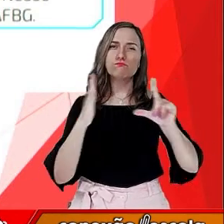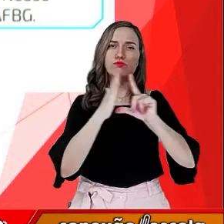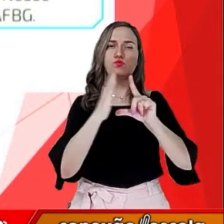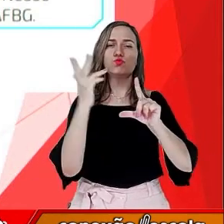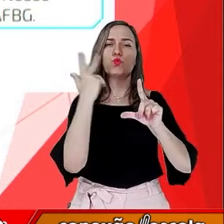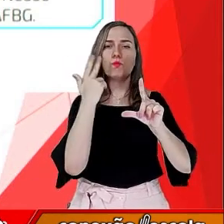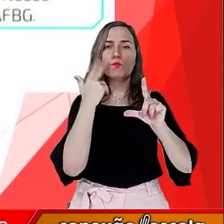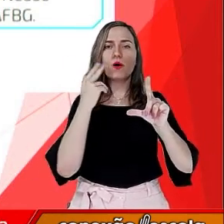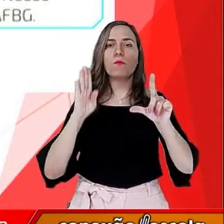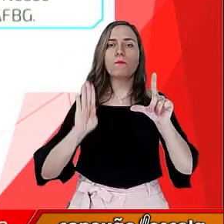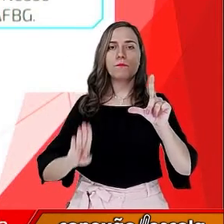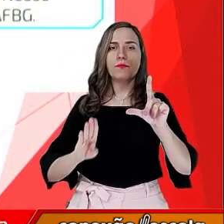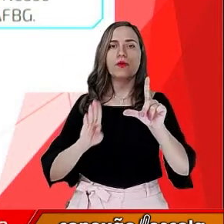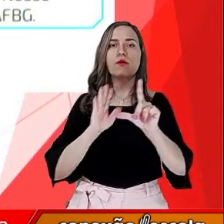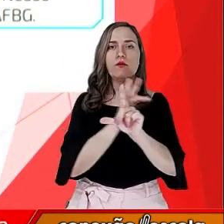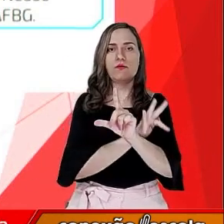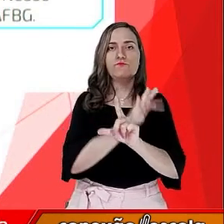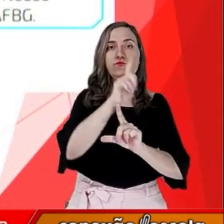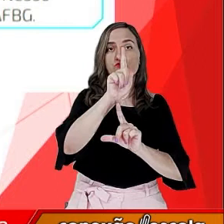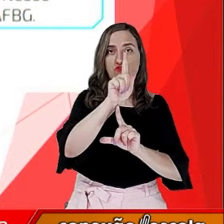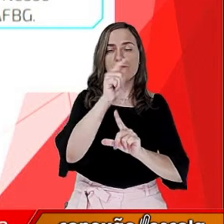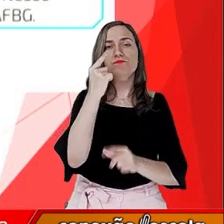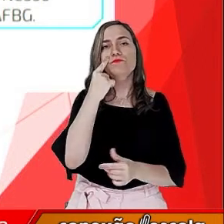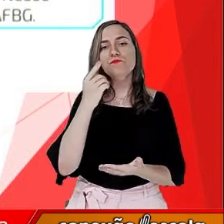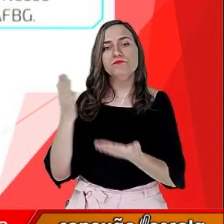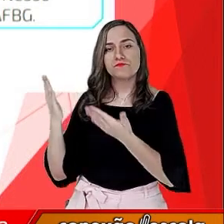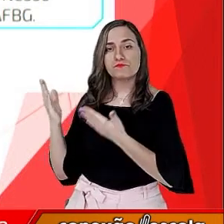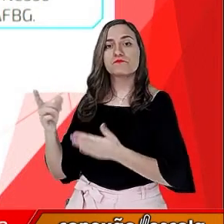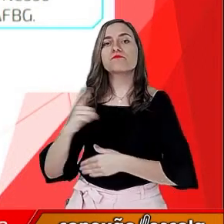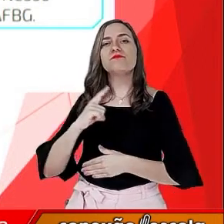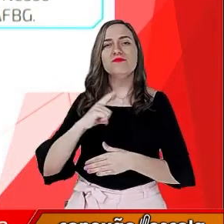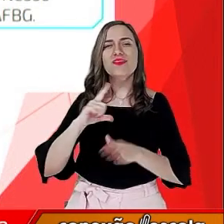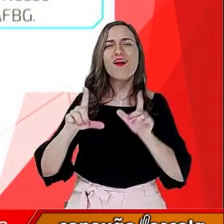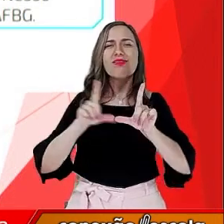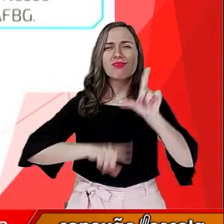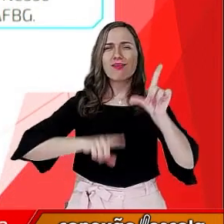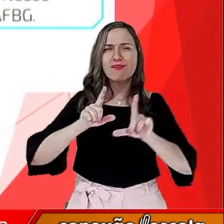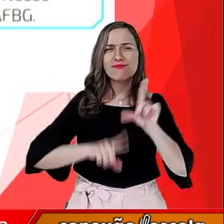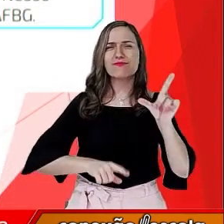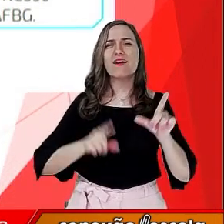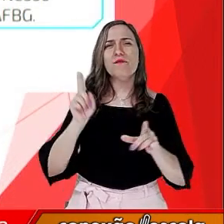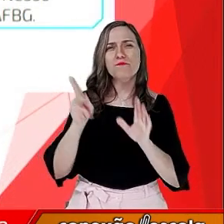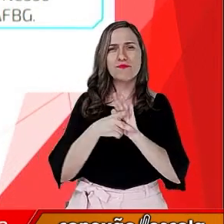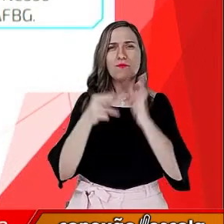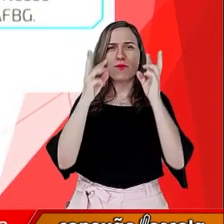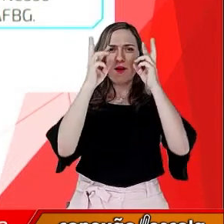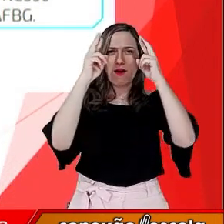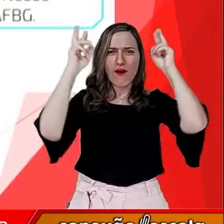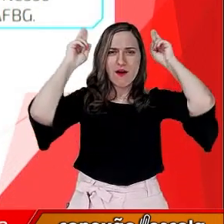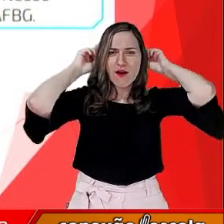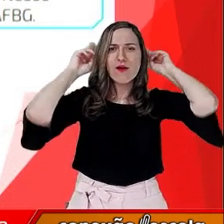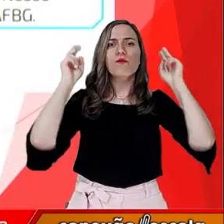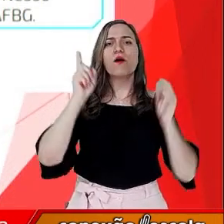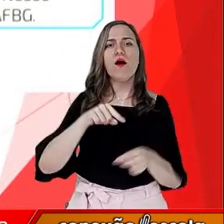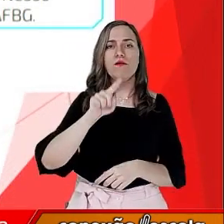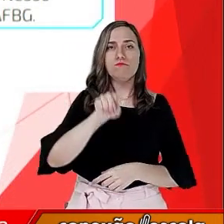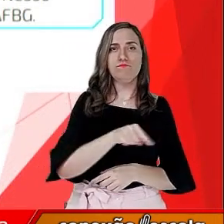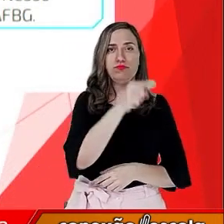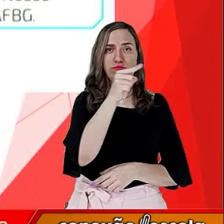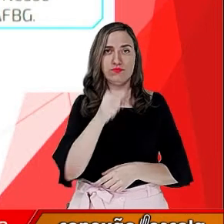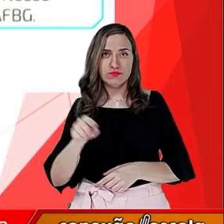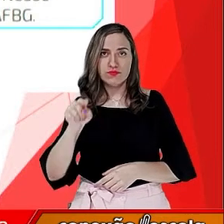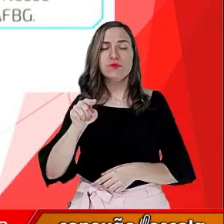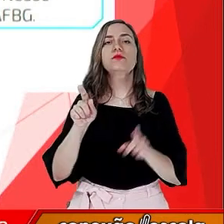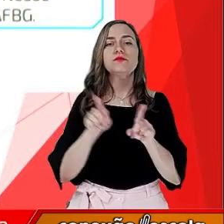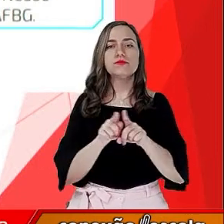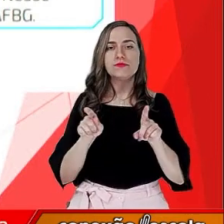nós utilizamos 2 letrinhas do alfabeto grego, o alfa e o beta. Todas as nossas